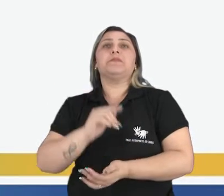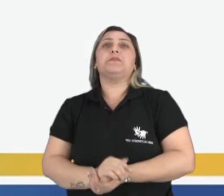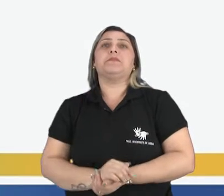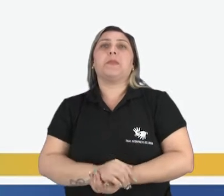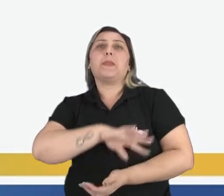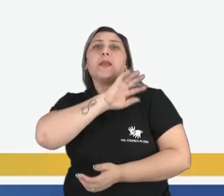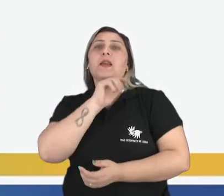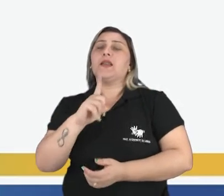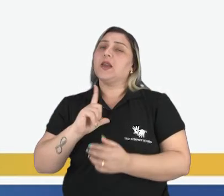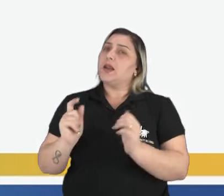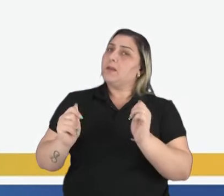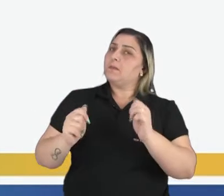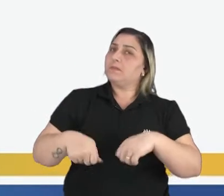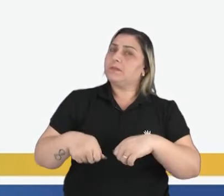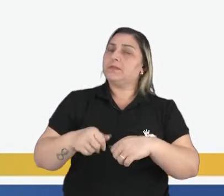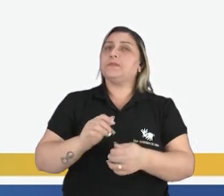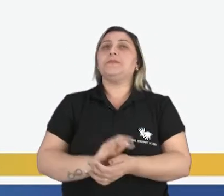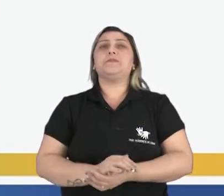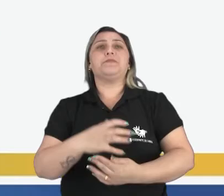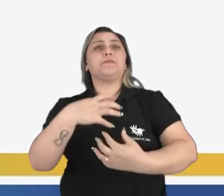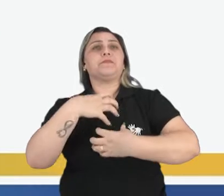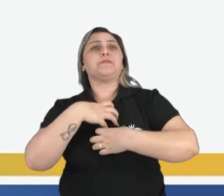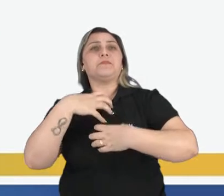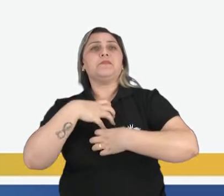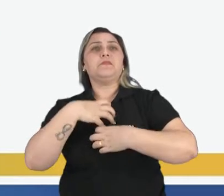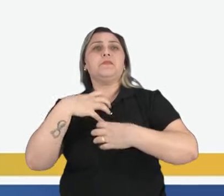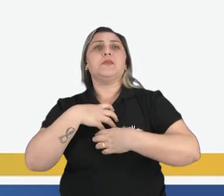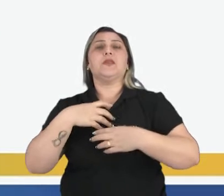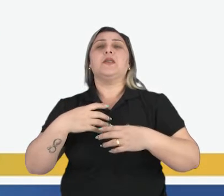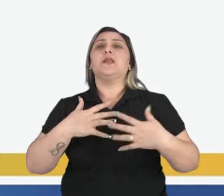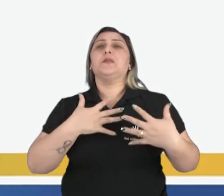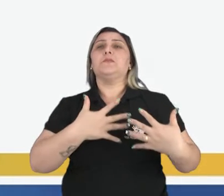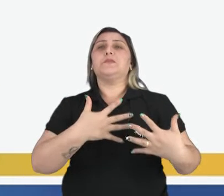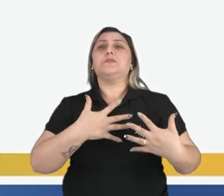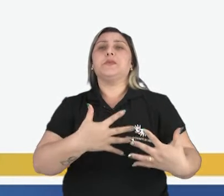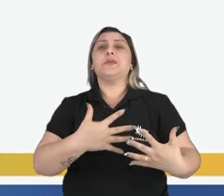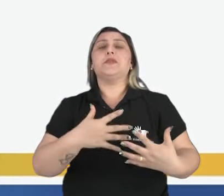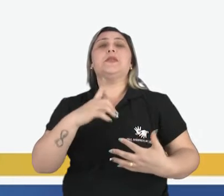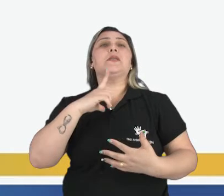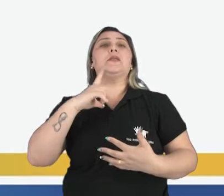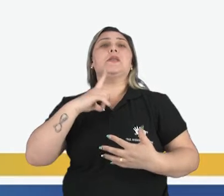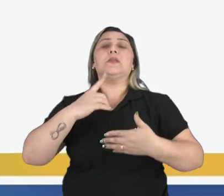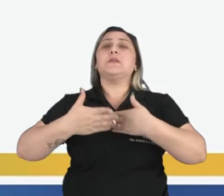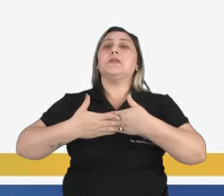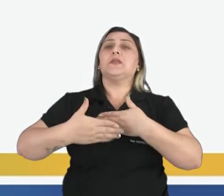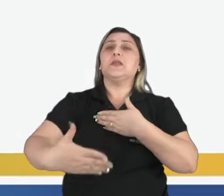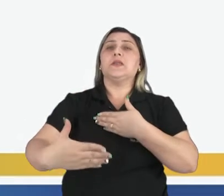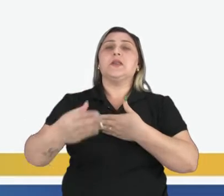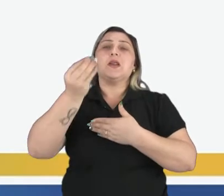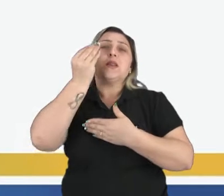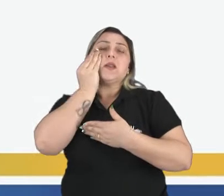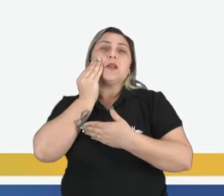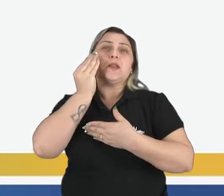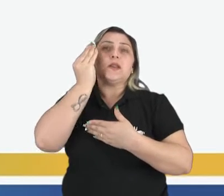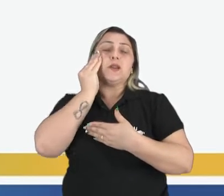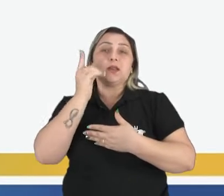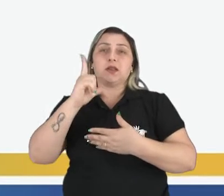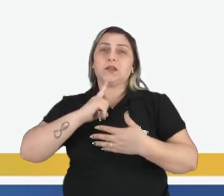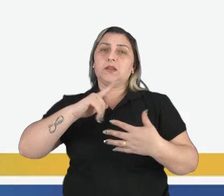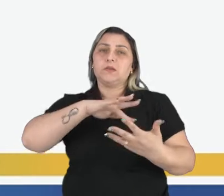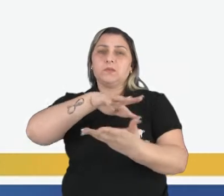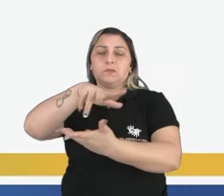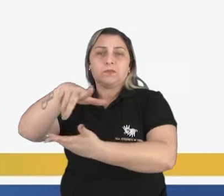animal tem essa capacidade sensório-motor, né? Obtida a partir de experiência que eles têm